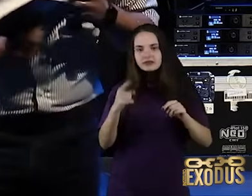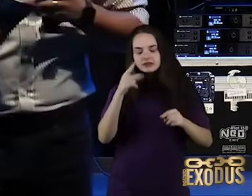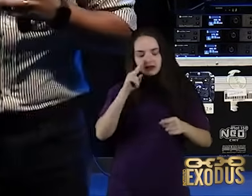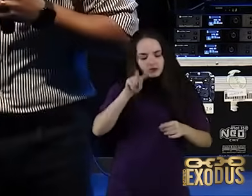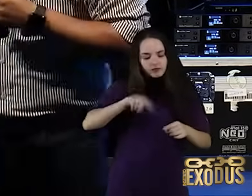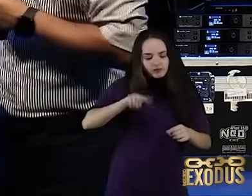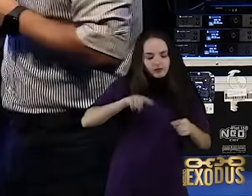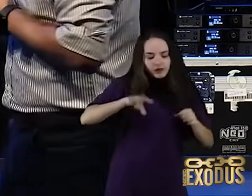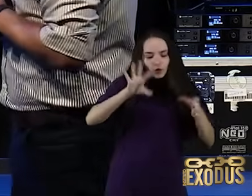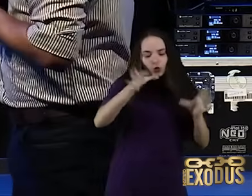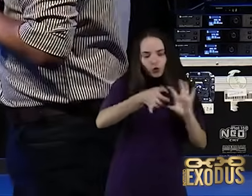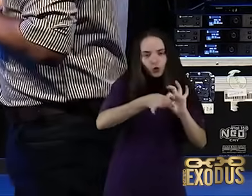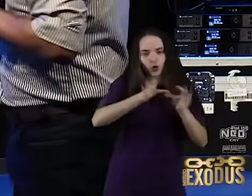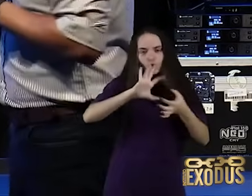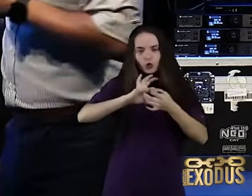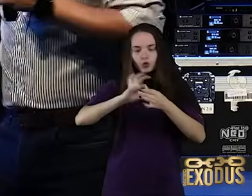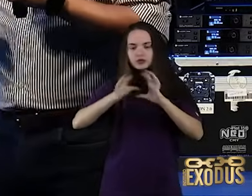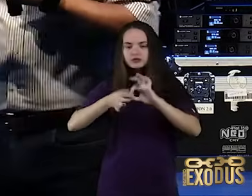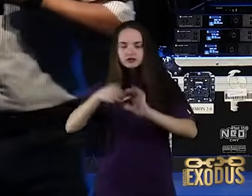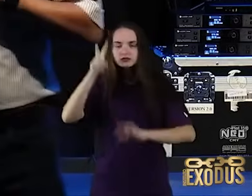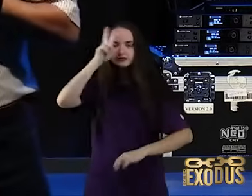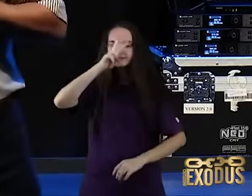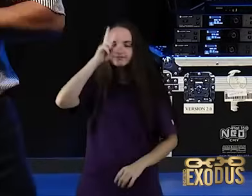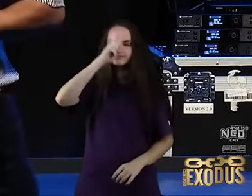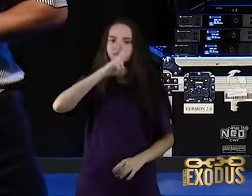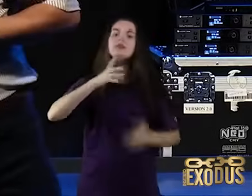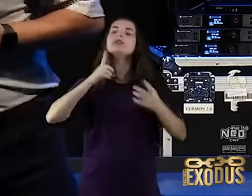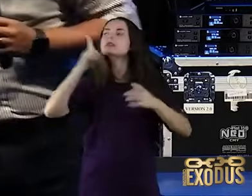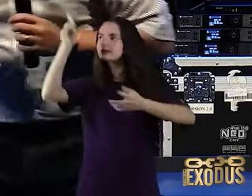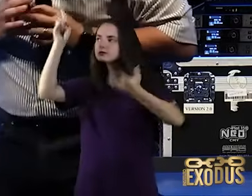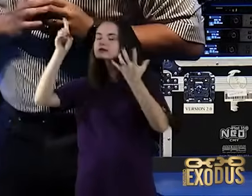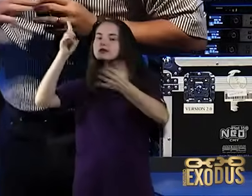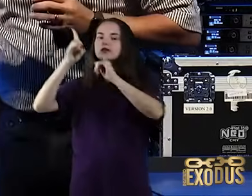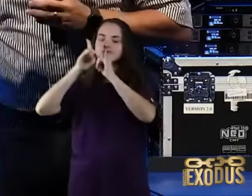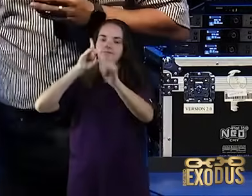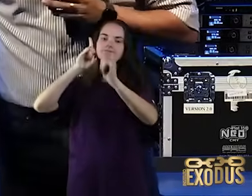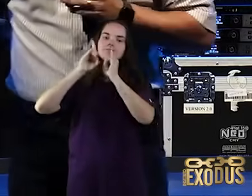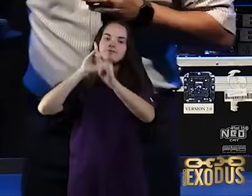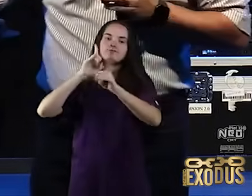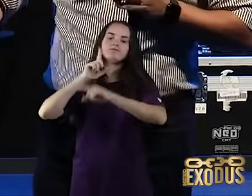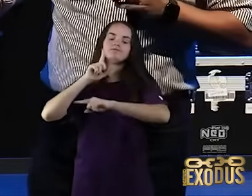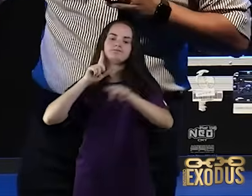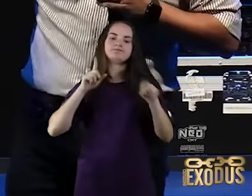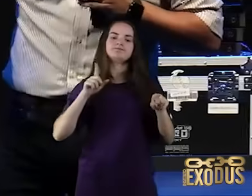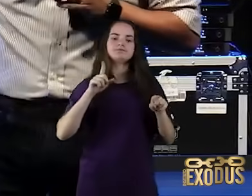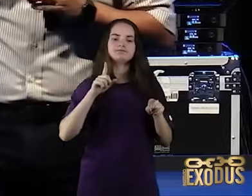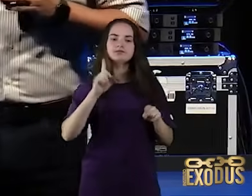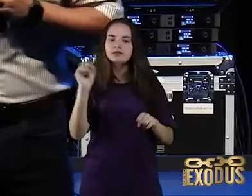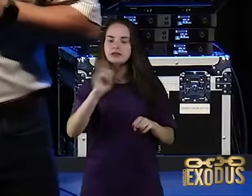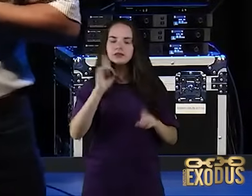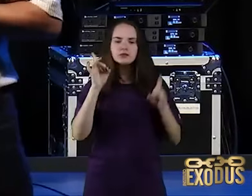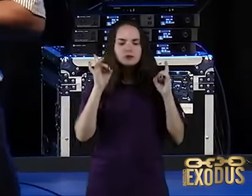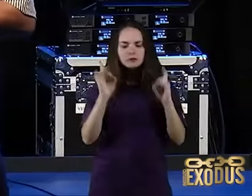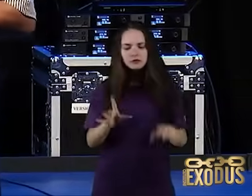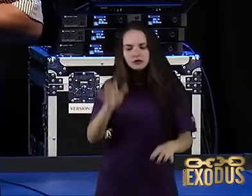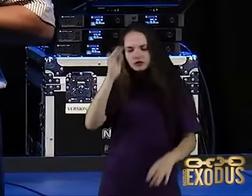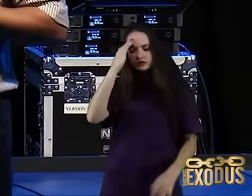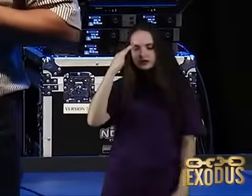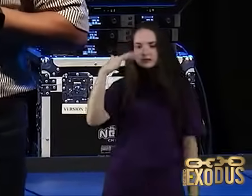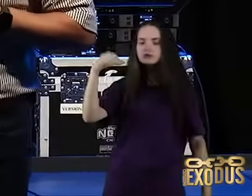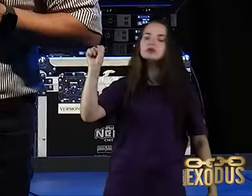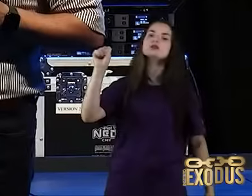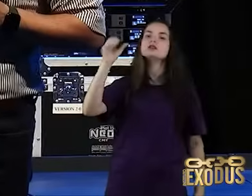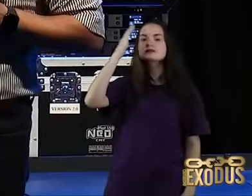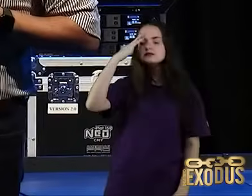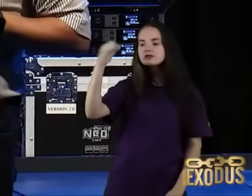contexto bíblico Mas Deus ele quer falar com você abandone a sabedoria pois ela o protegerá